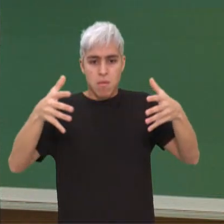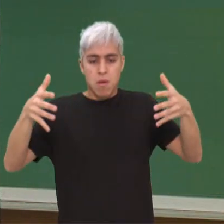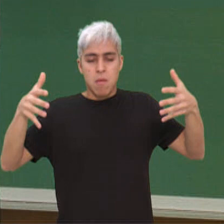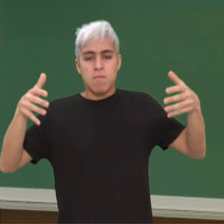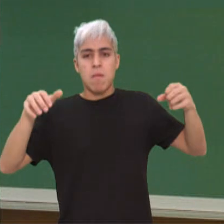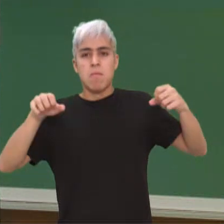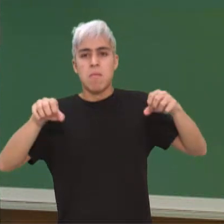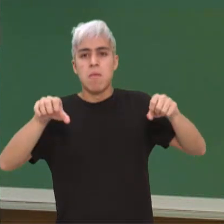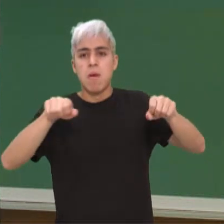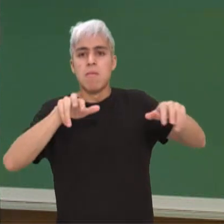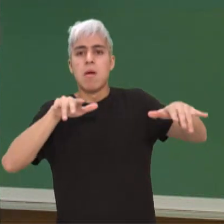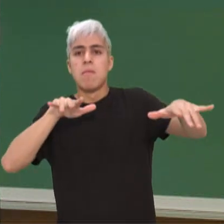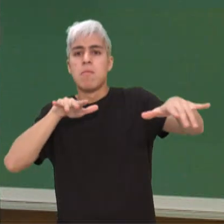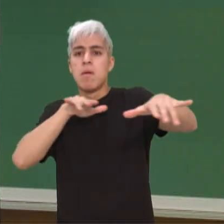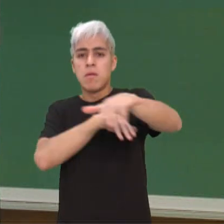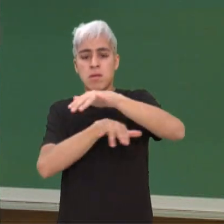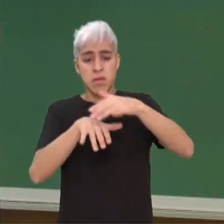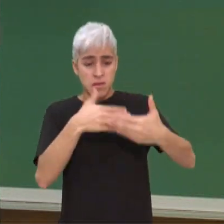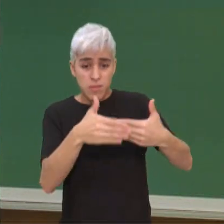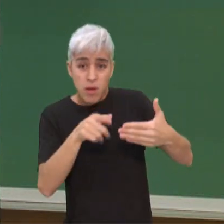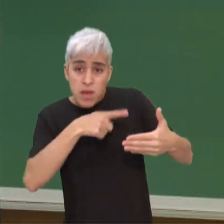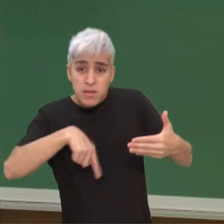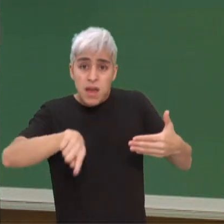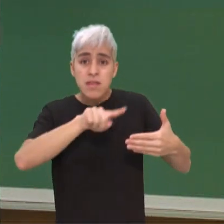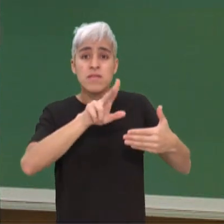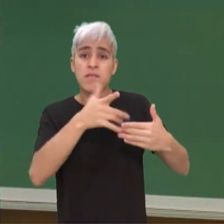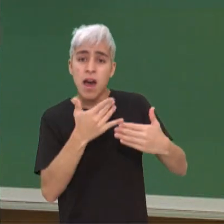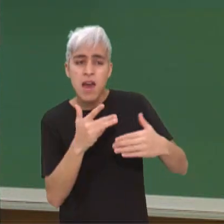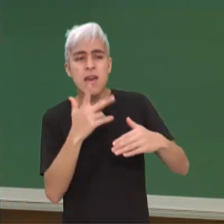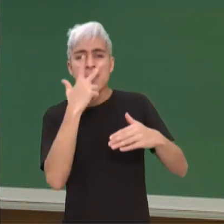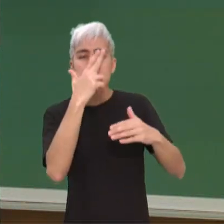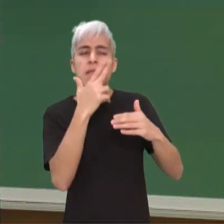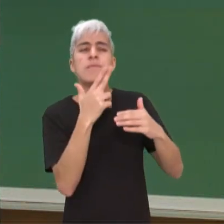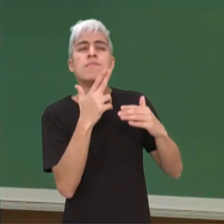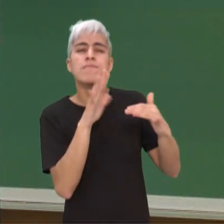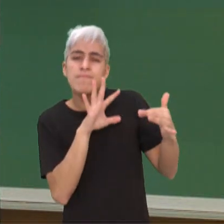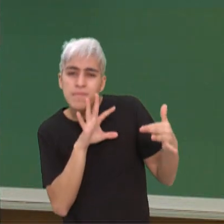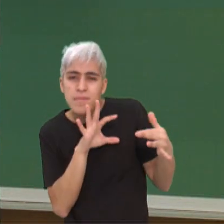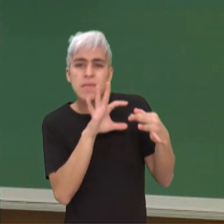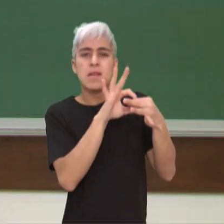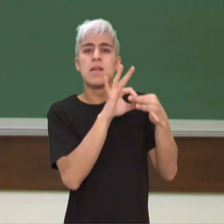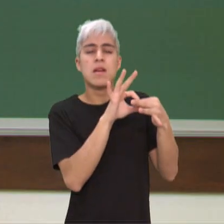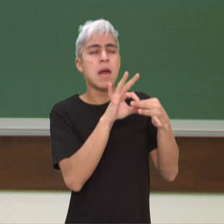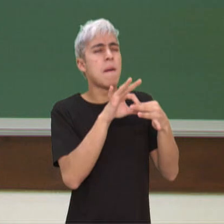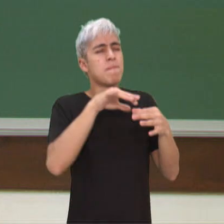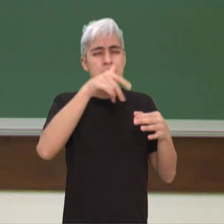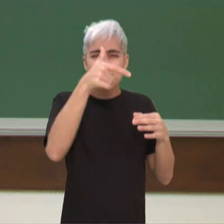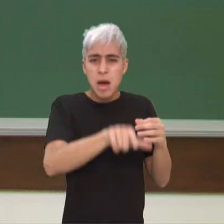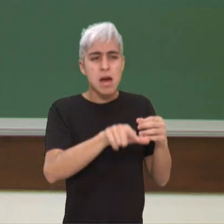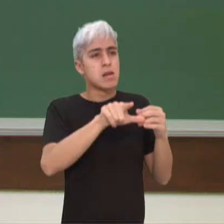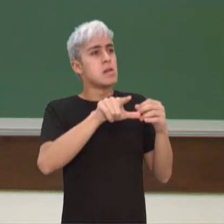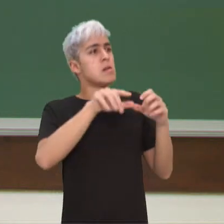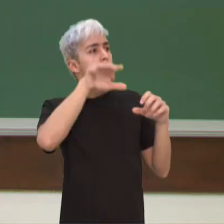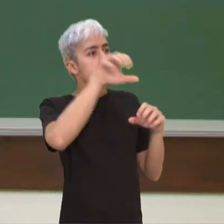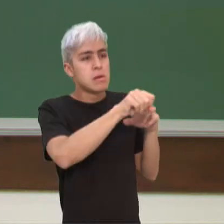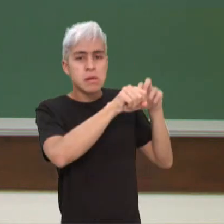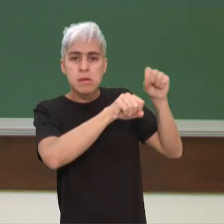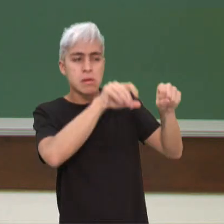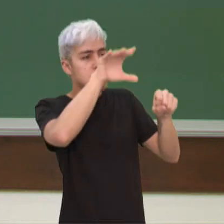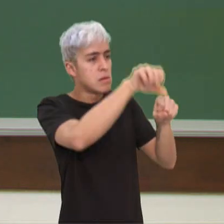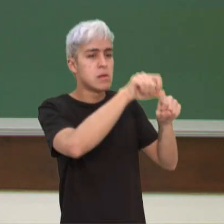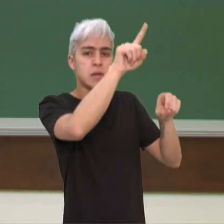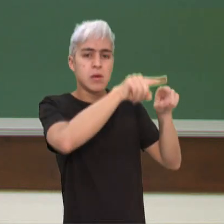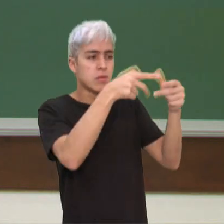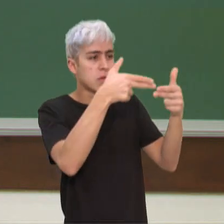processo demográfico, tudo isso em si vai contribuindo aí numa pressão maior sobre os